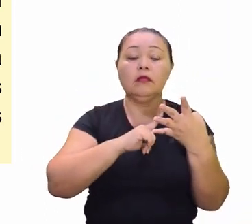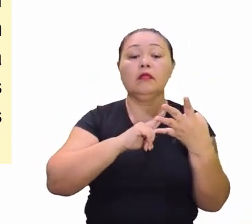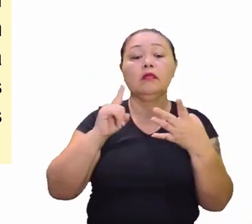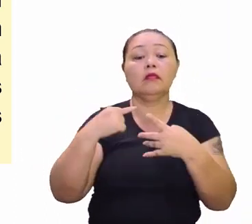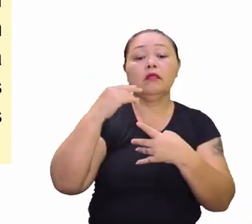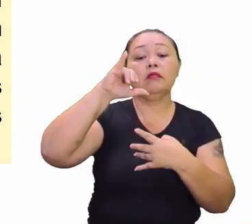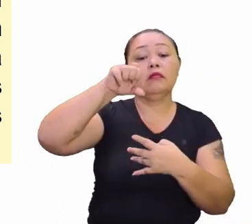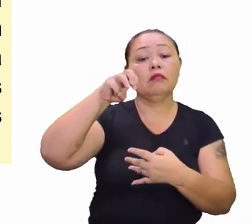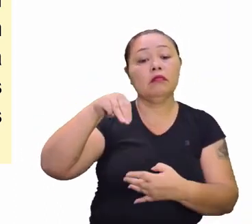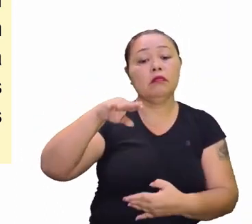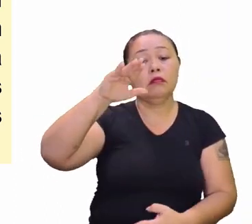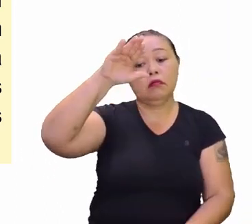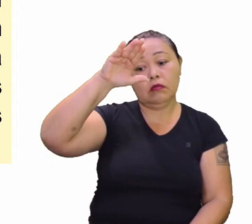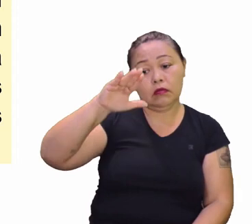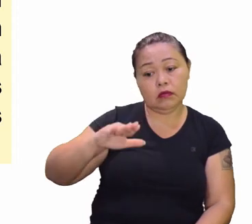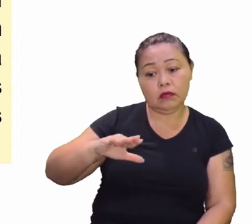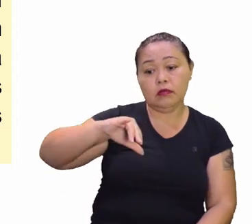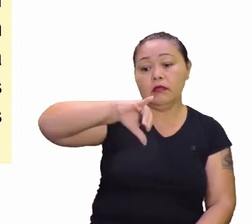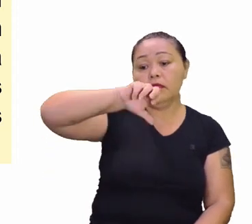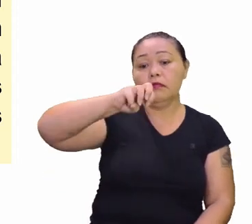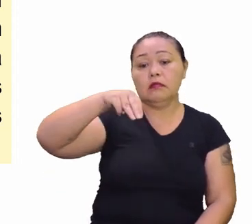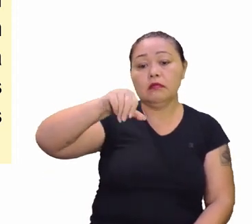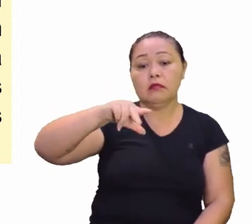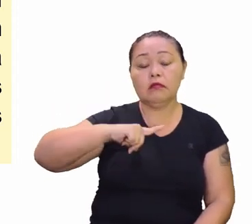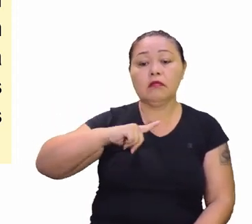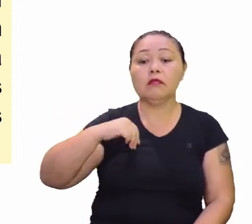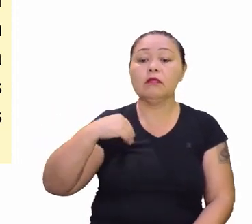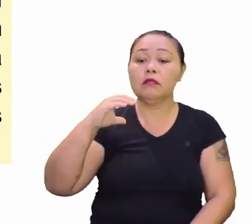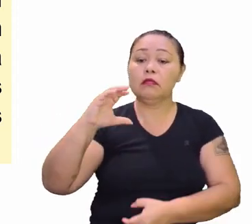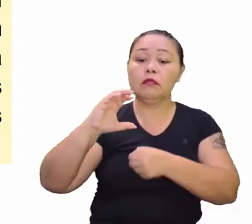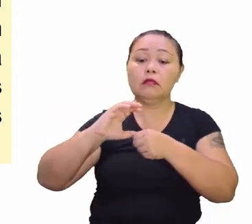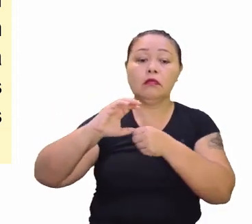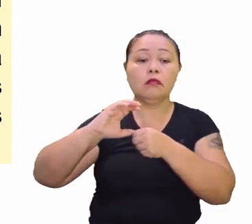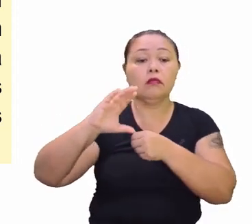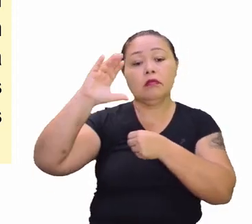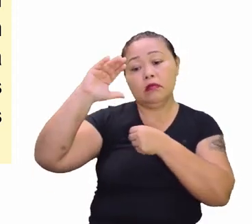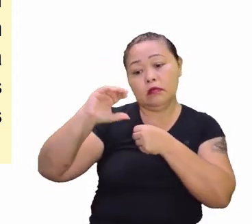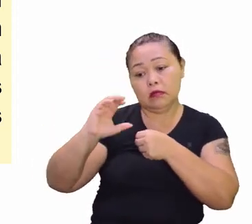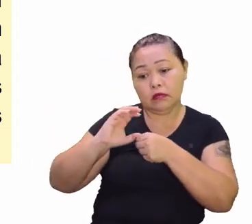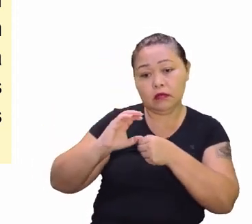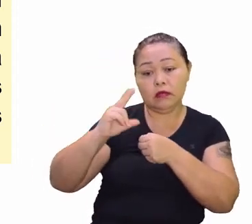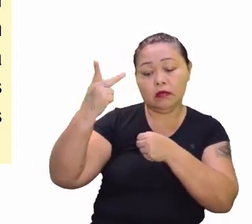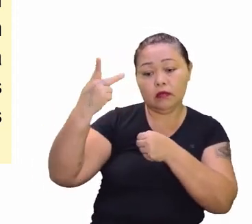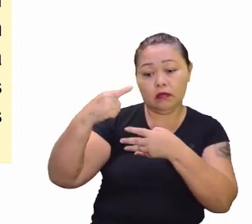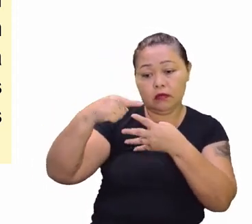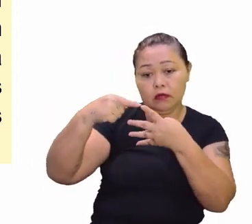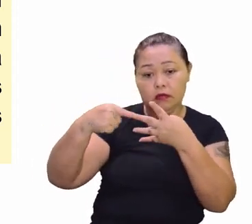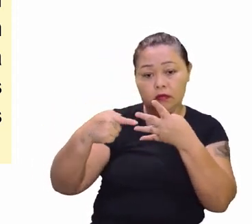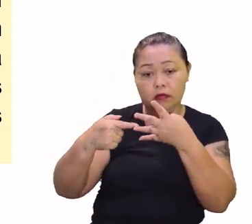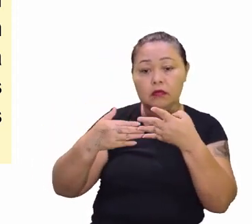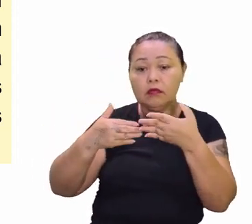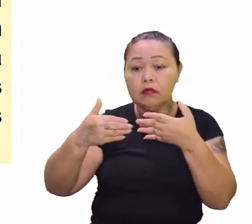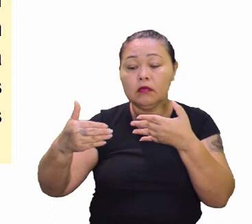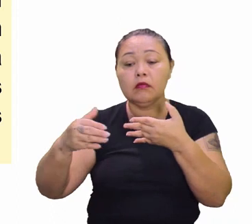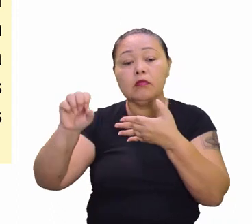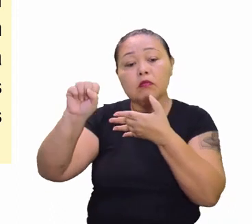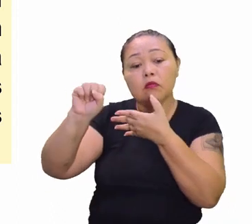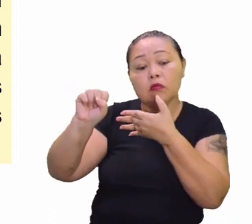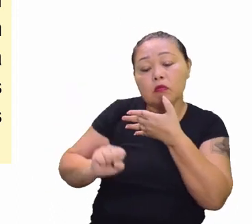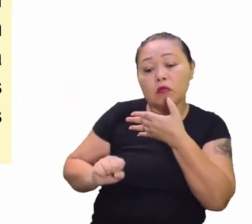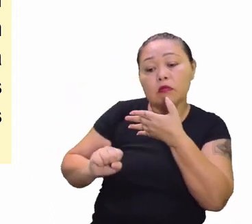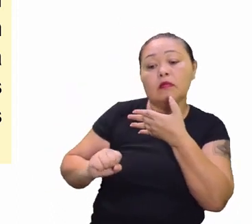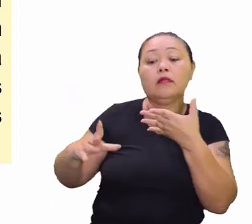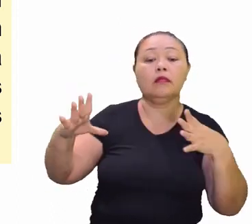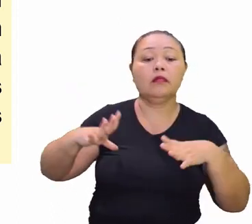Alto Jamari, Baixo Jamari, Alto Candeias e Baixo Candeias. As nascentes localizam-se